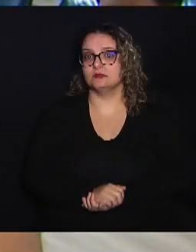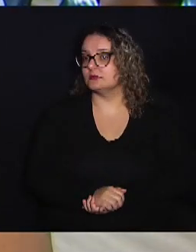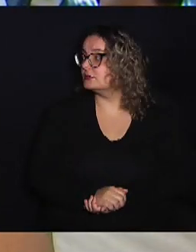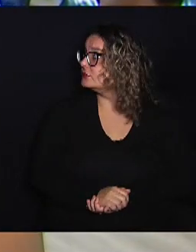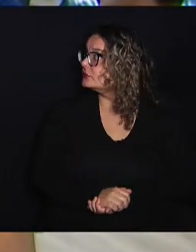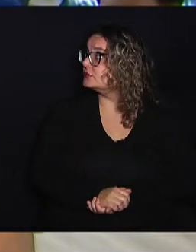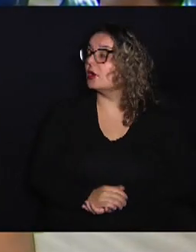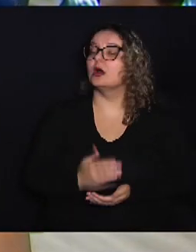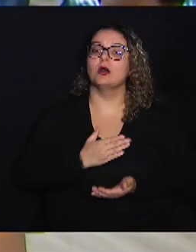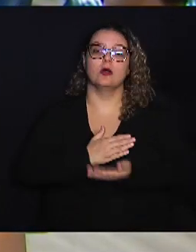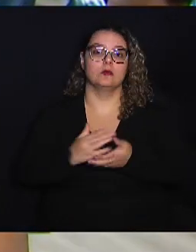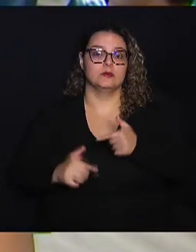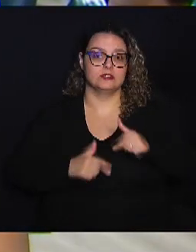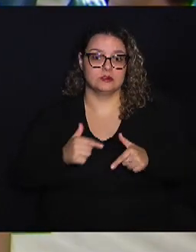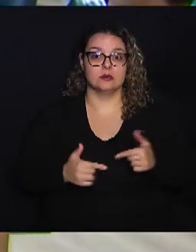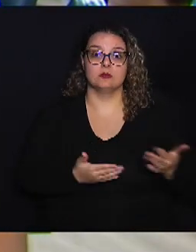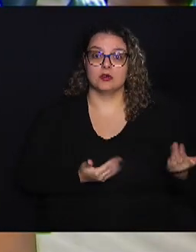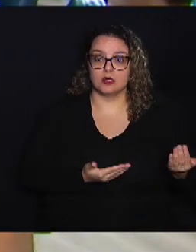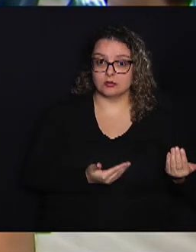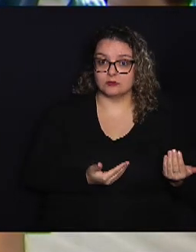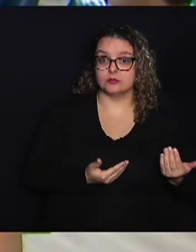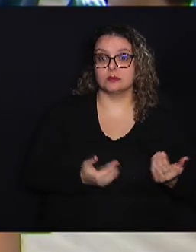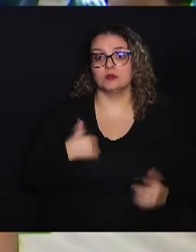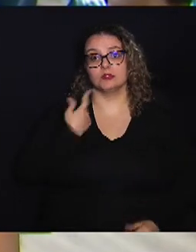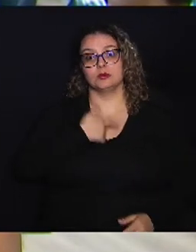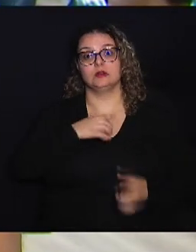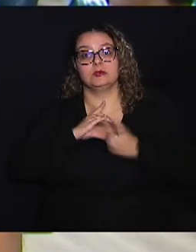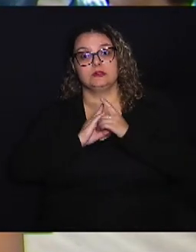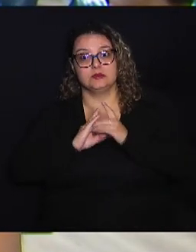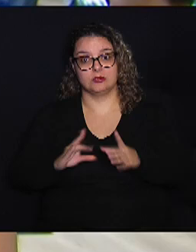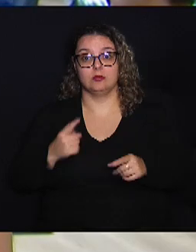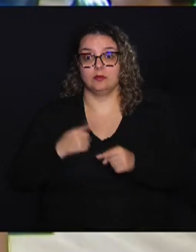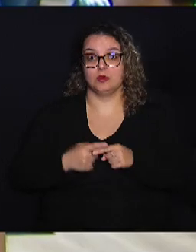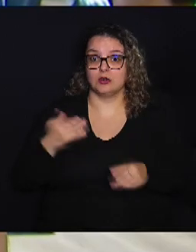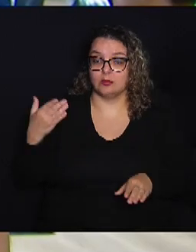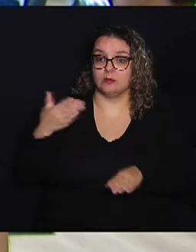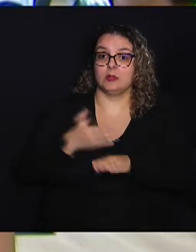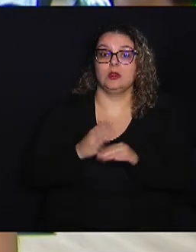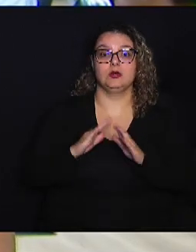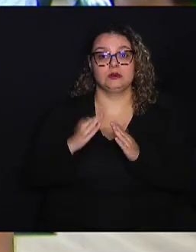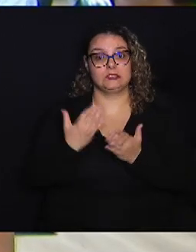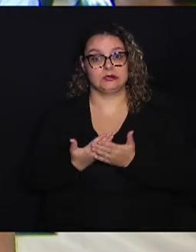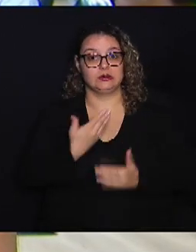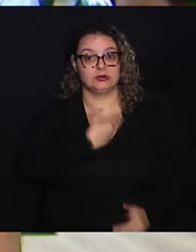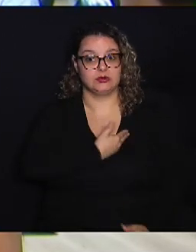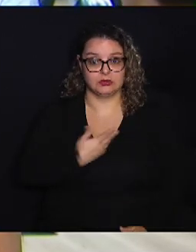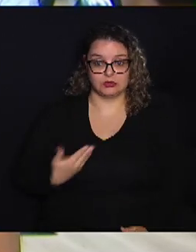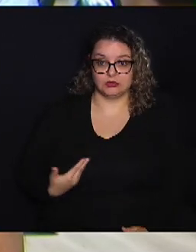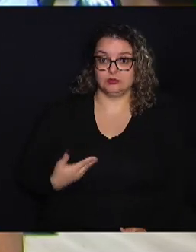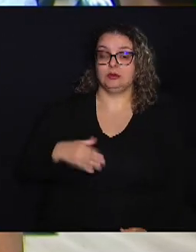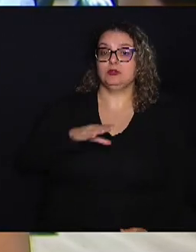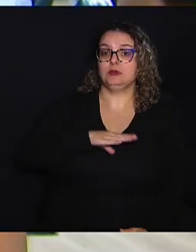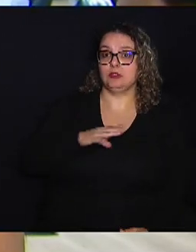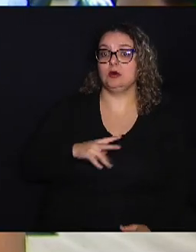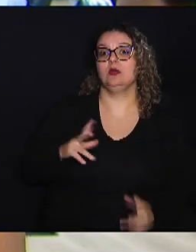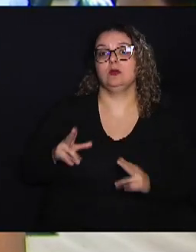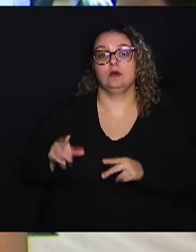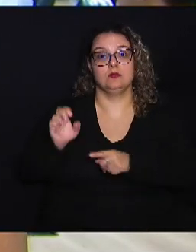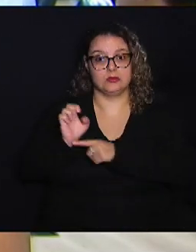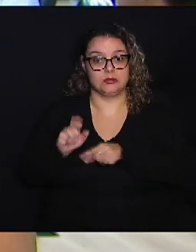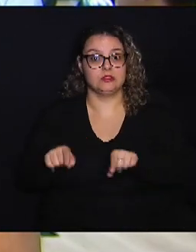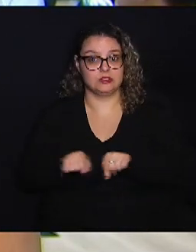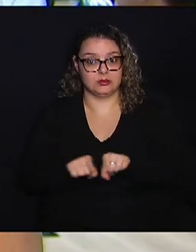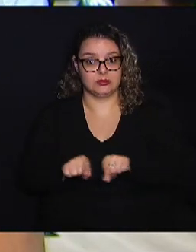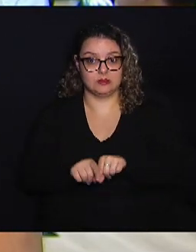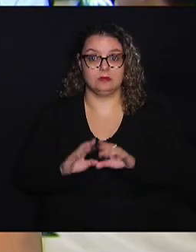trabalho com os jovens, a gente democratiza, porque aqui participam as escolas públicas, tanto municipal quanto estadual, e também